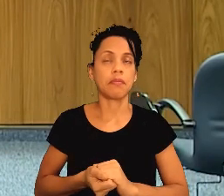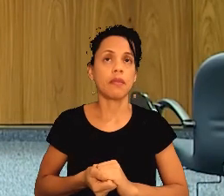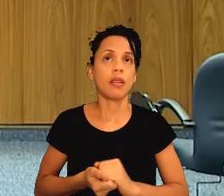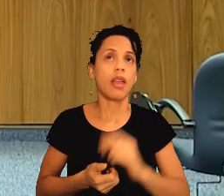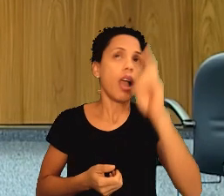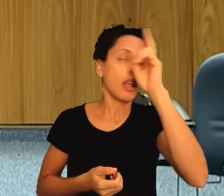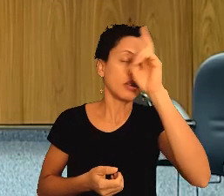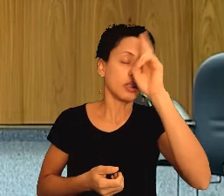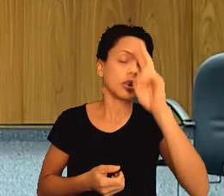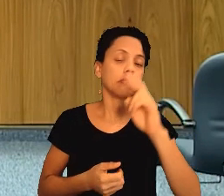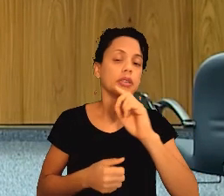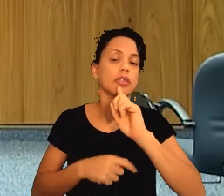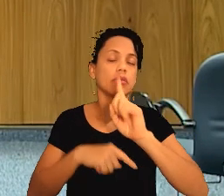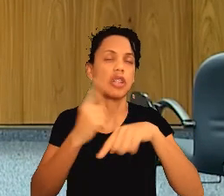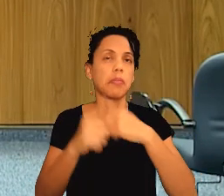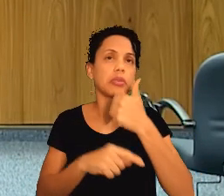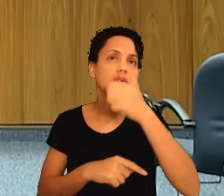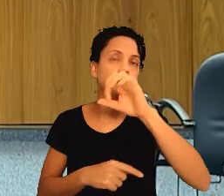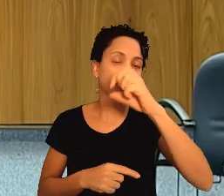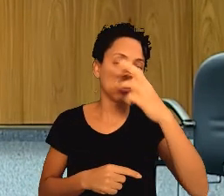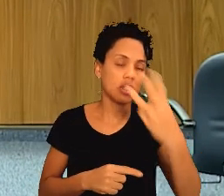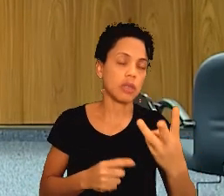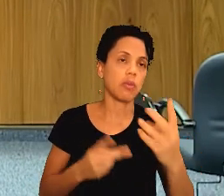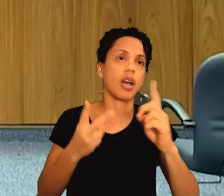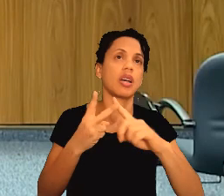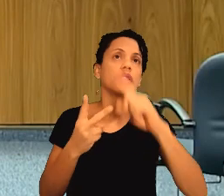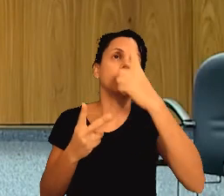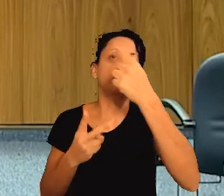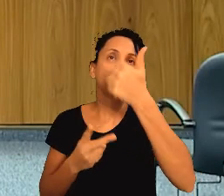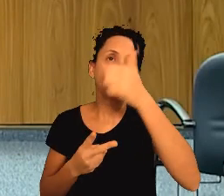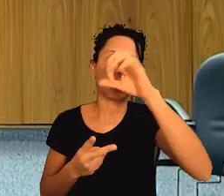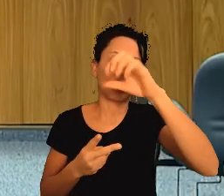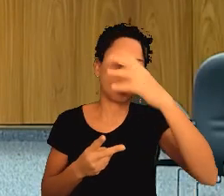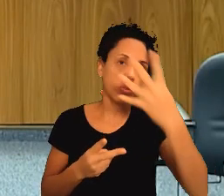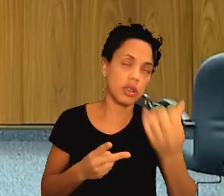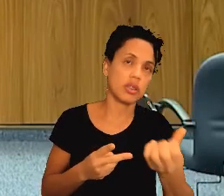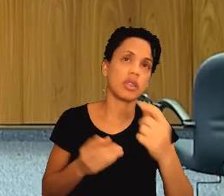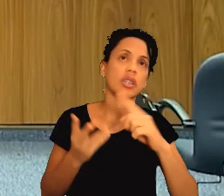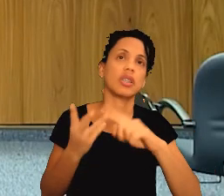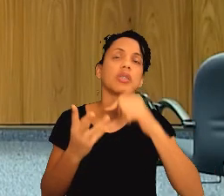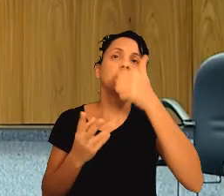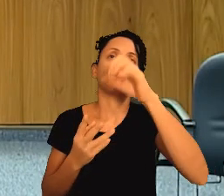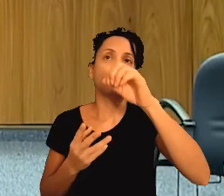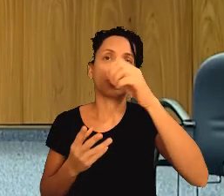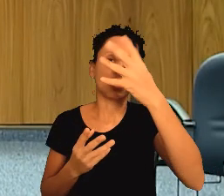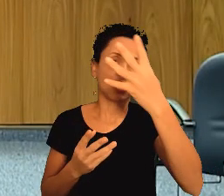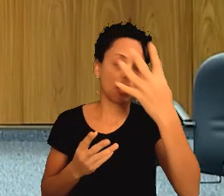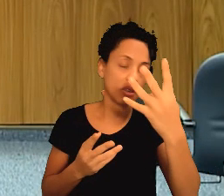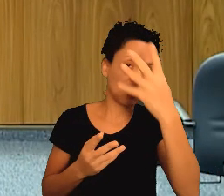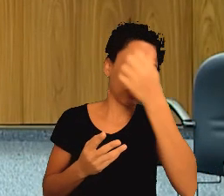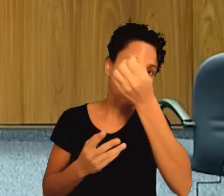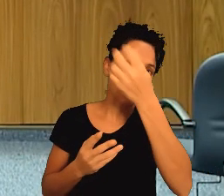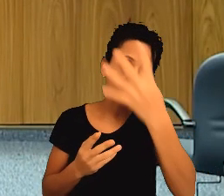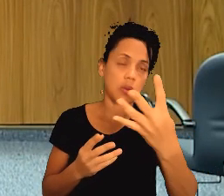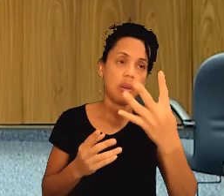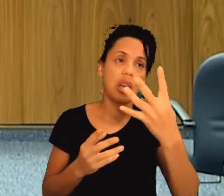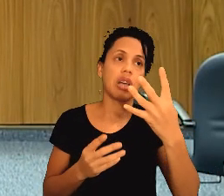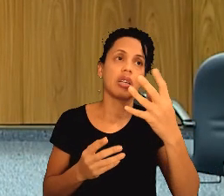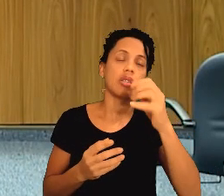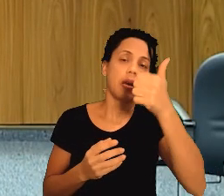seguinte: depois de 1934, em 46, em 67, na emenda constitucional de 69, foi